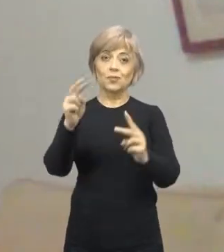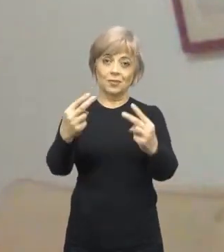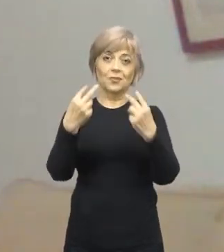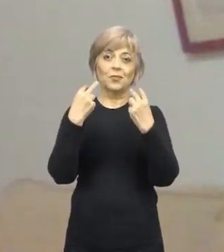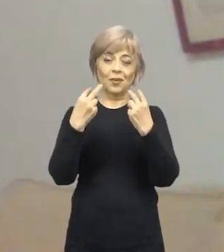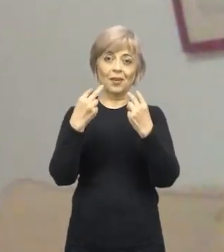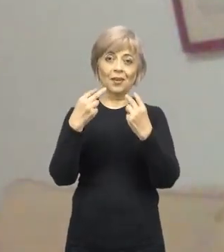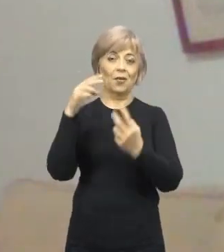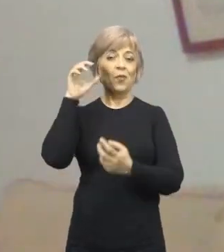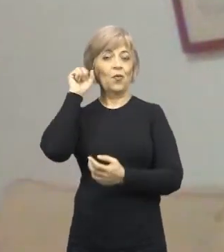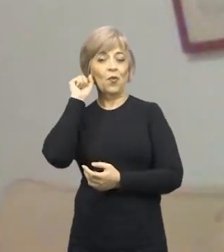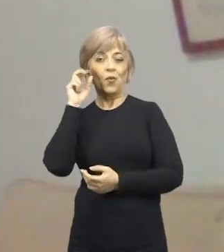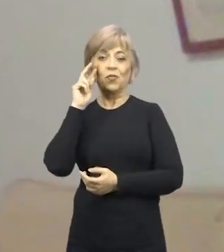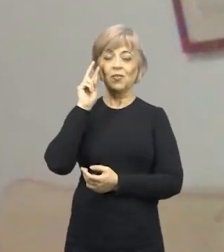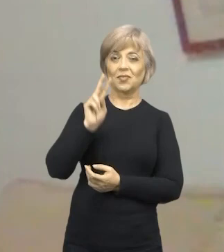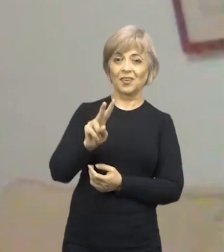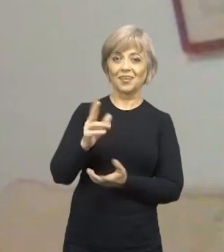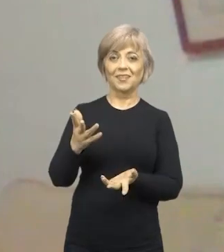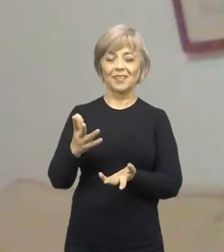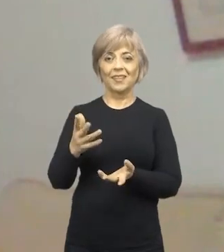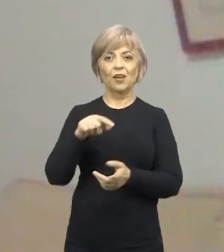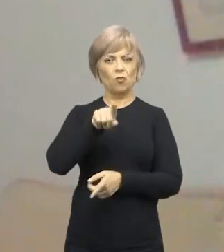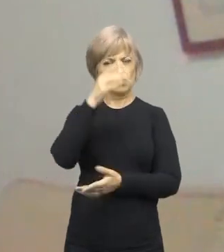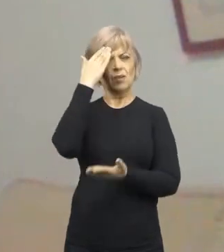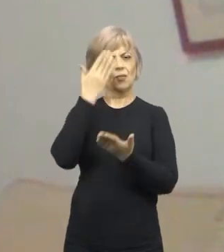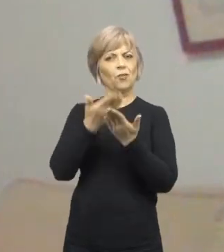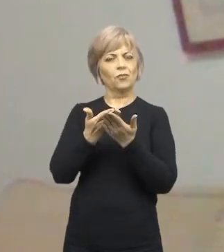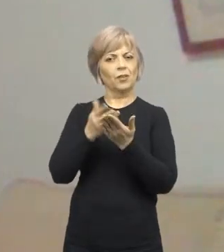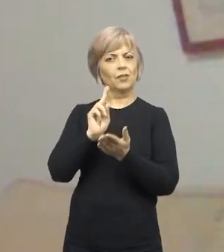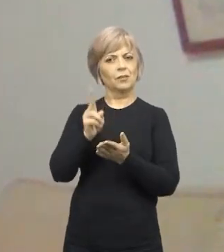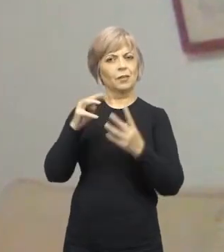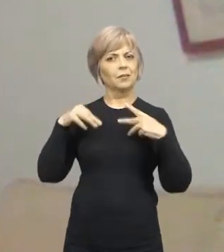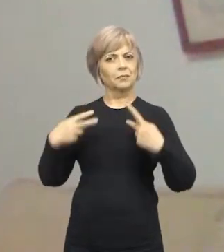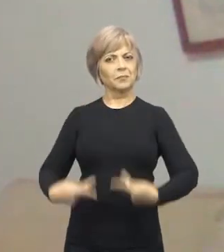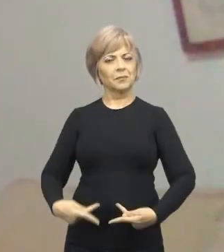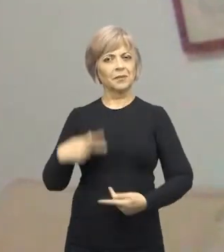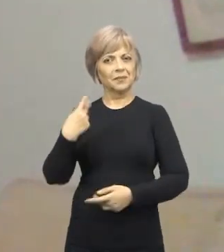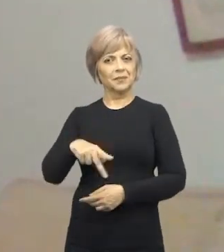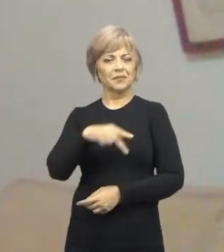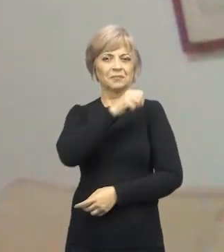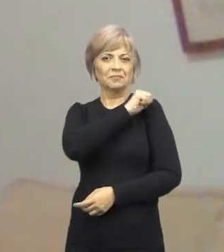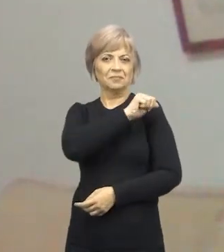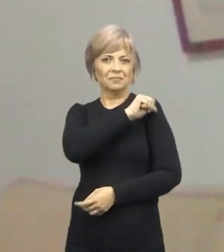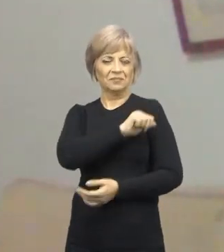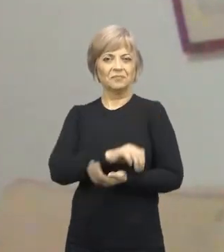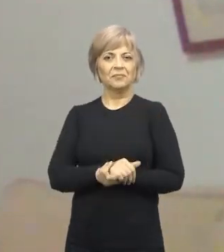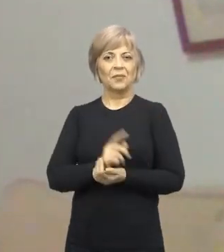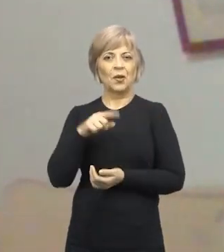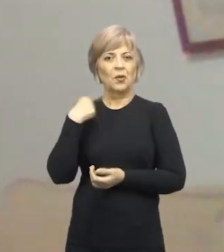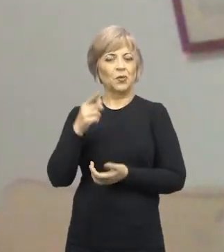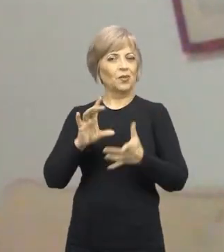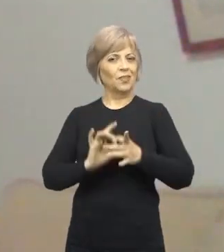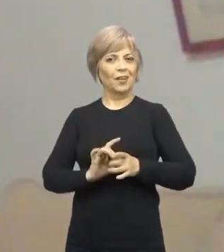e que nos veem, que confiem sempre no Ministério Público. Nós estamos